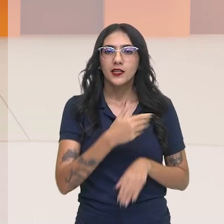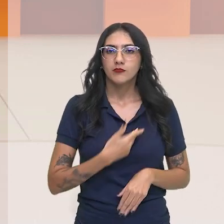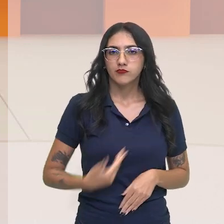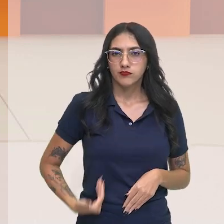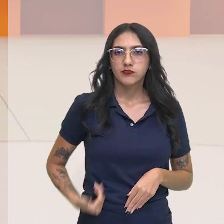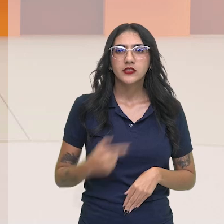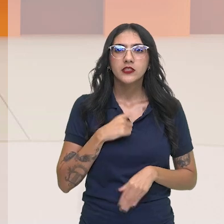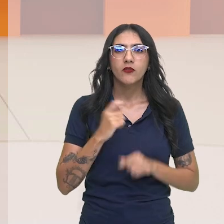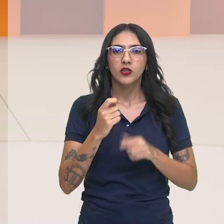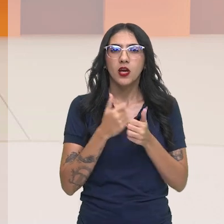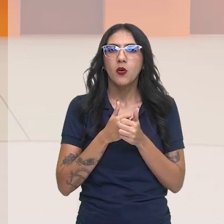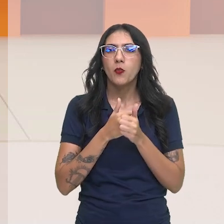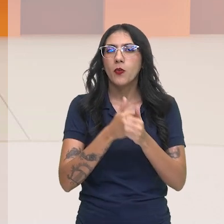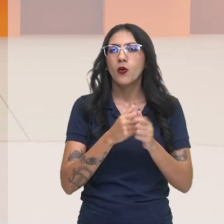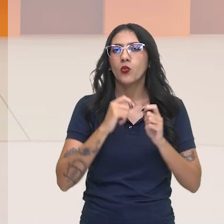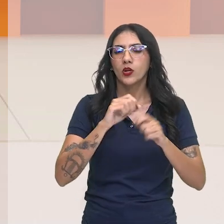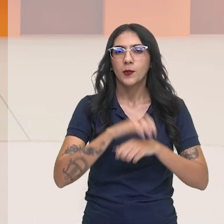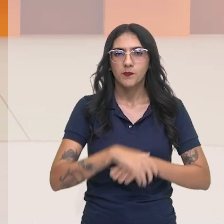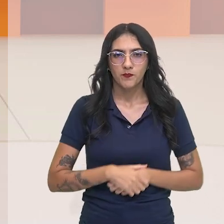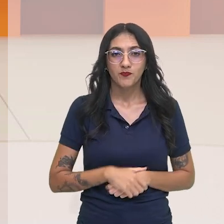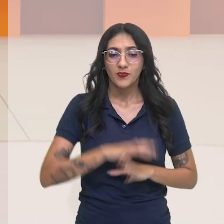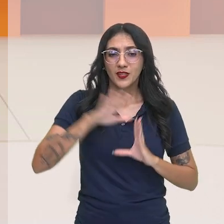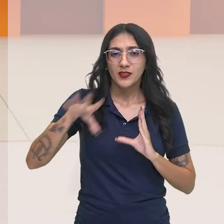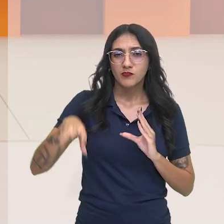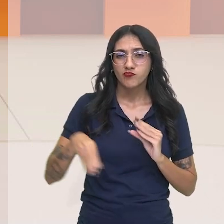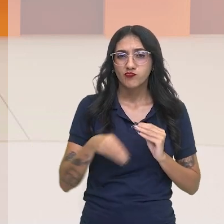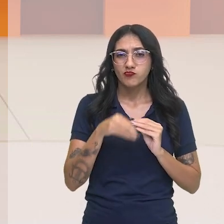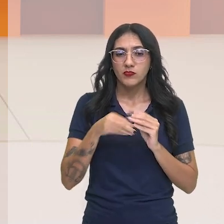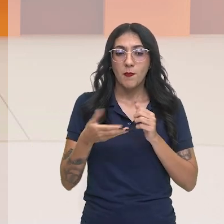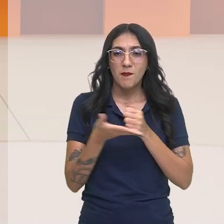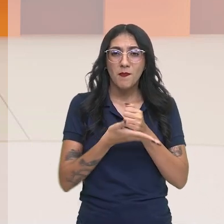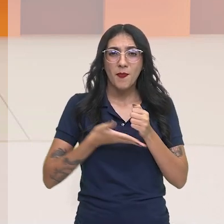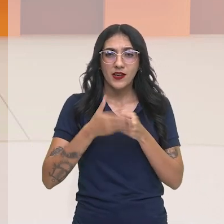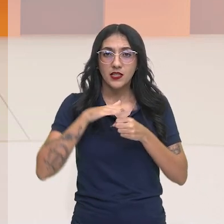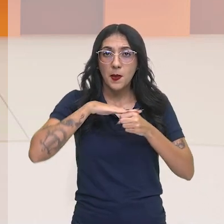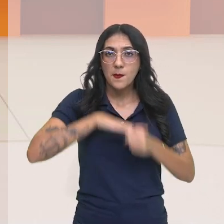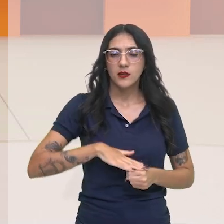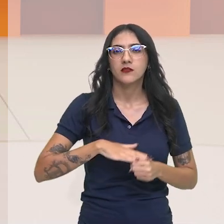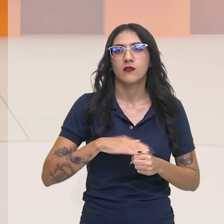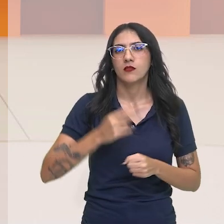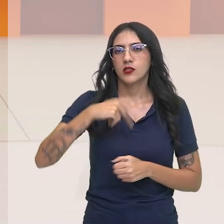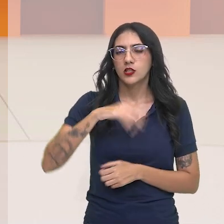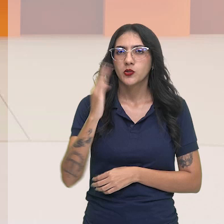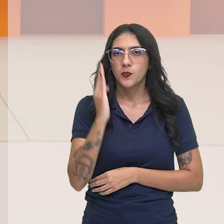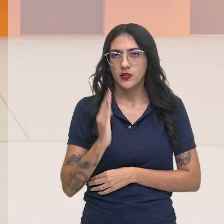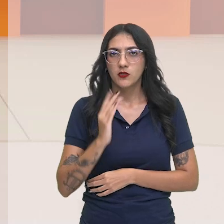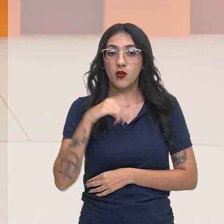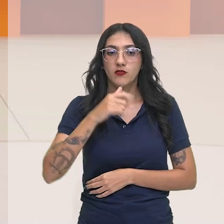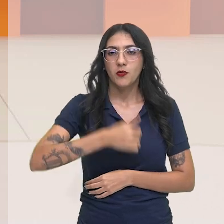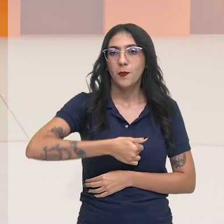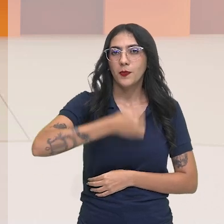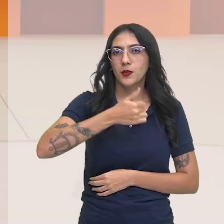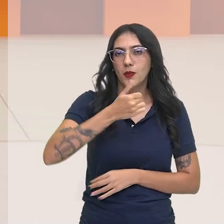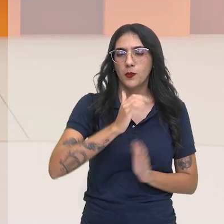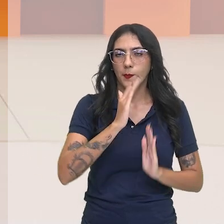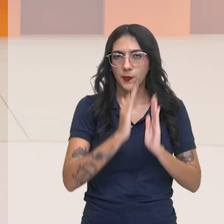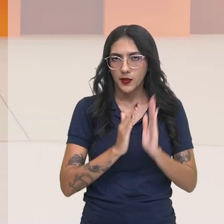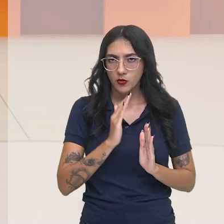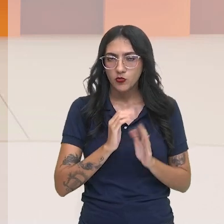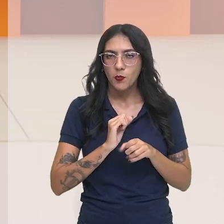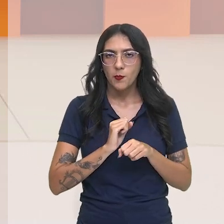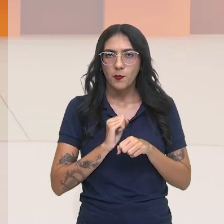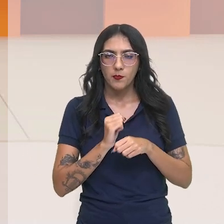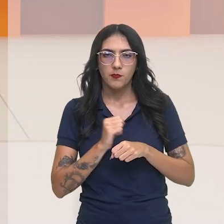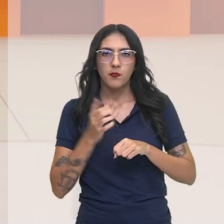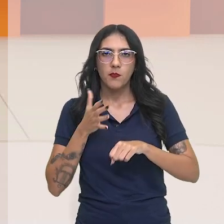conduzido de forma a implantar a base da repressão no Brasil, né? Estamos falando do primeiro governo da ditadura civil-militar, e